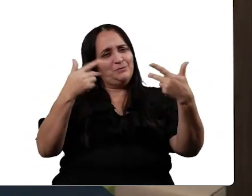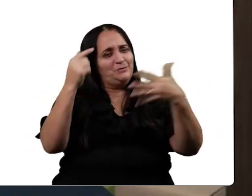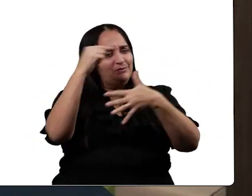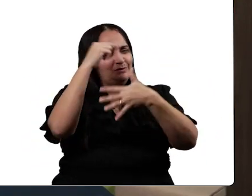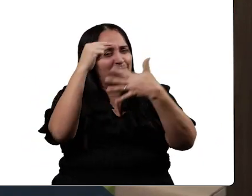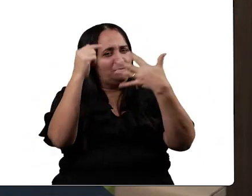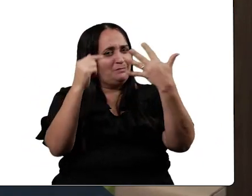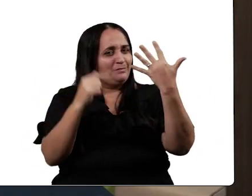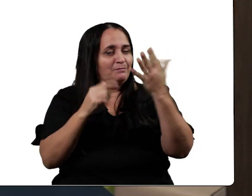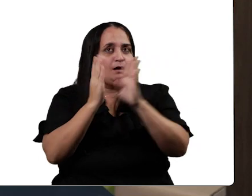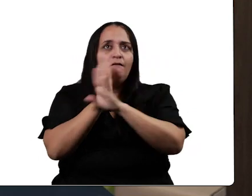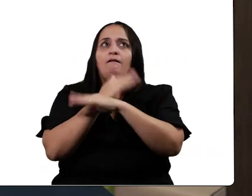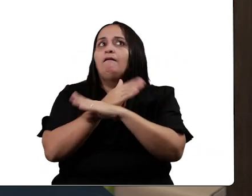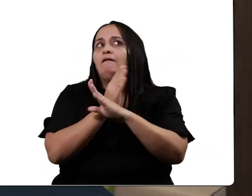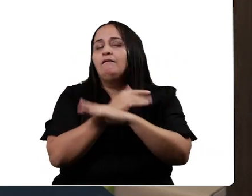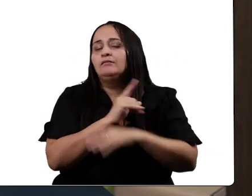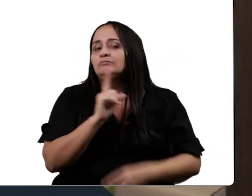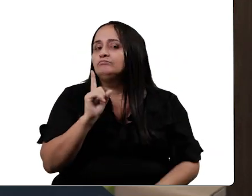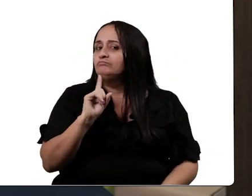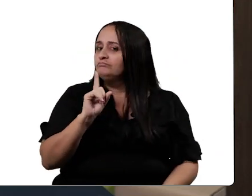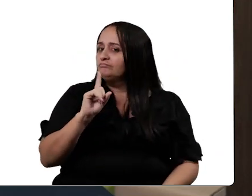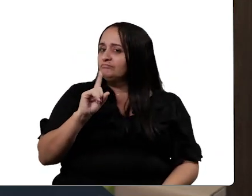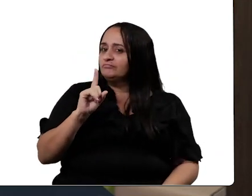ficar perdido por aí. A gente tem que